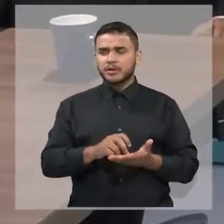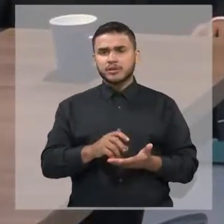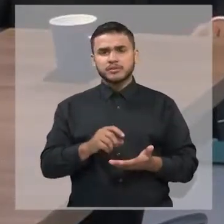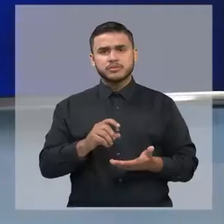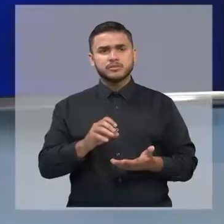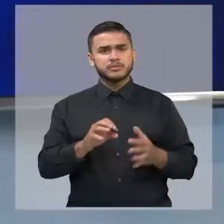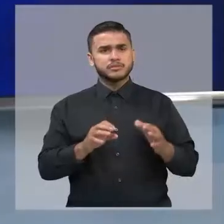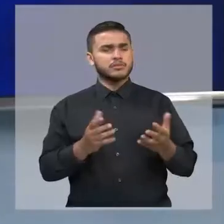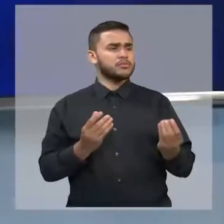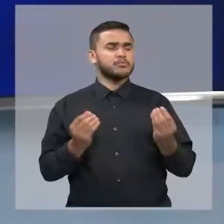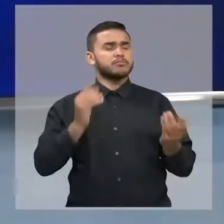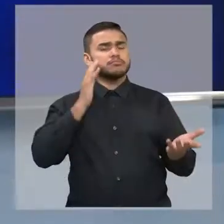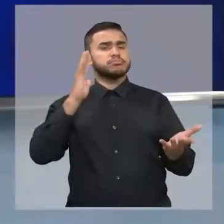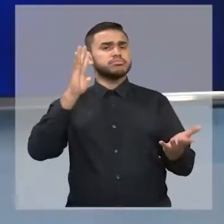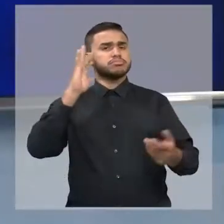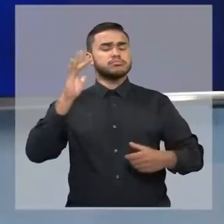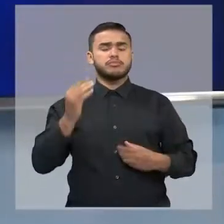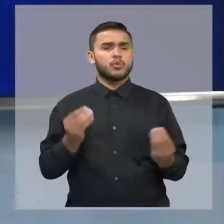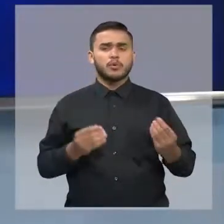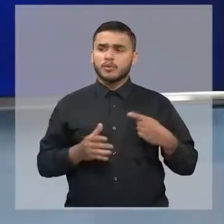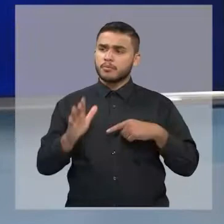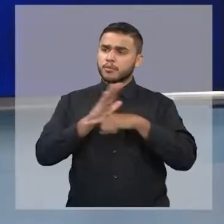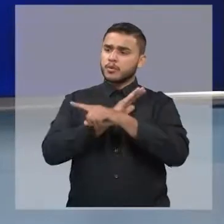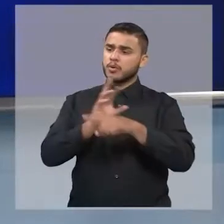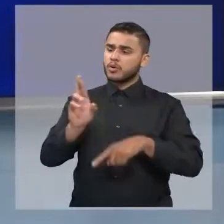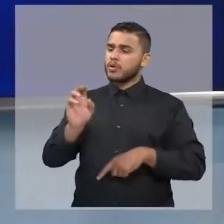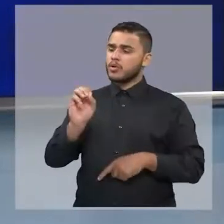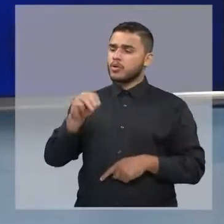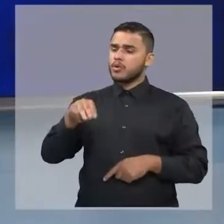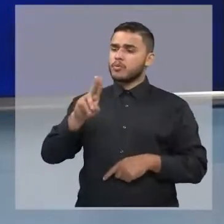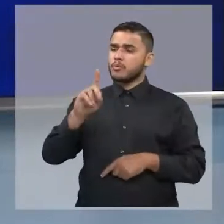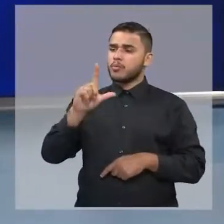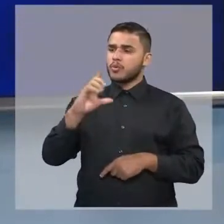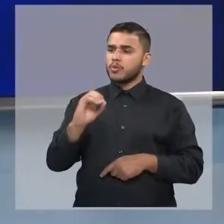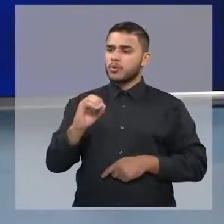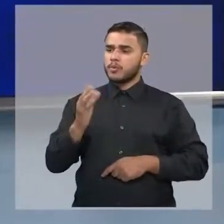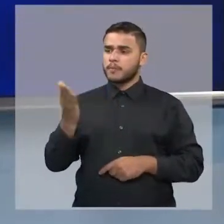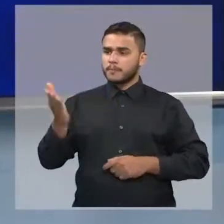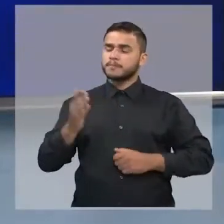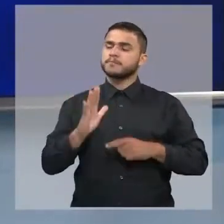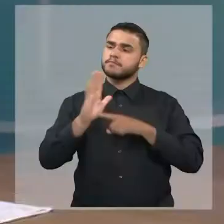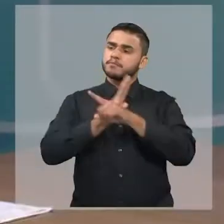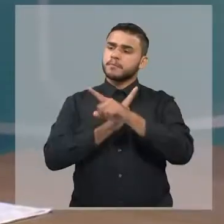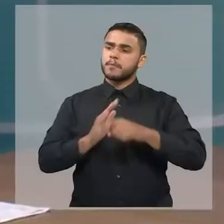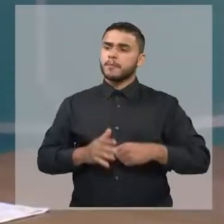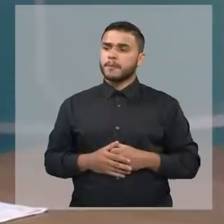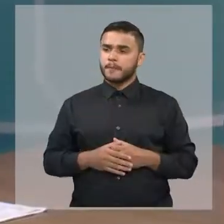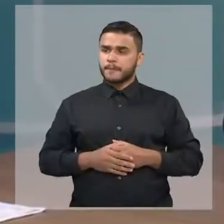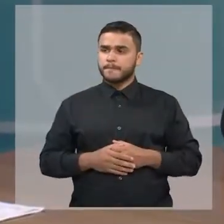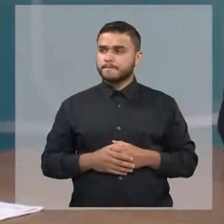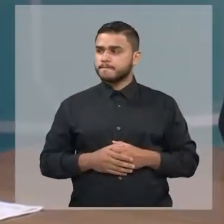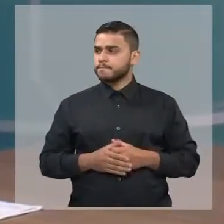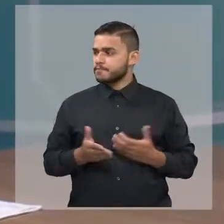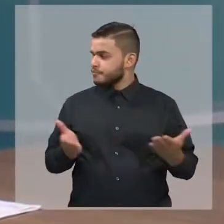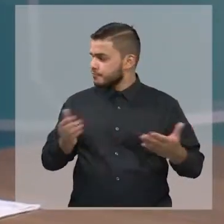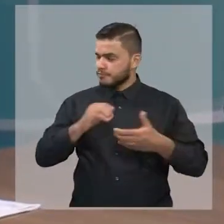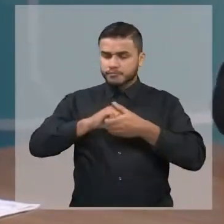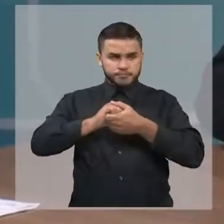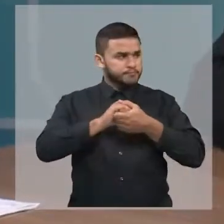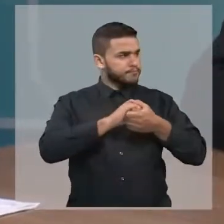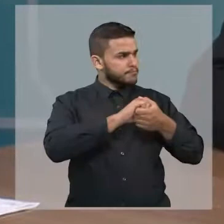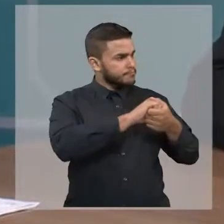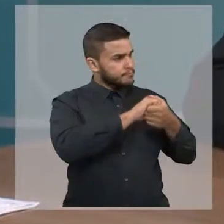Professor Rômulo Leitão, qual é a sua percepção de todas essas questões? Bom, queria cumprimentar a todos, Maia,